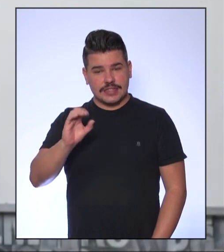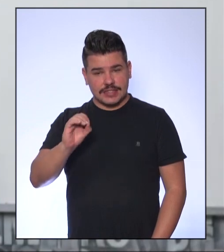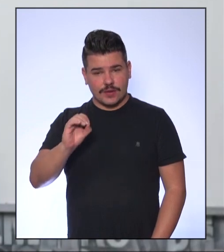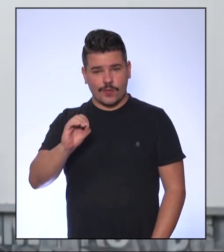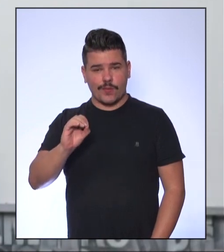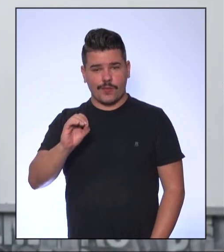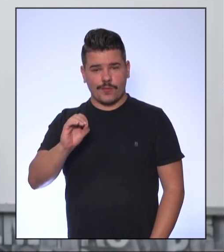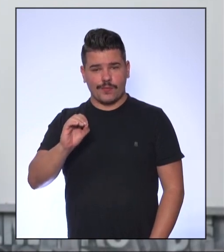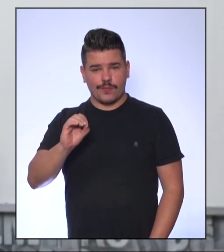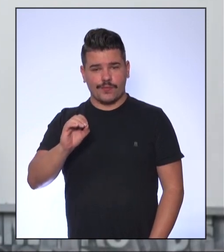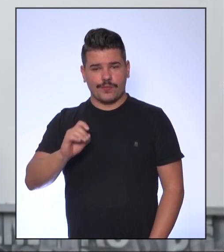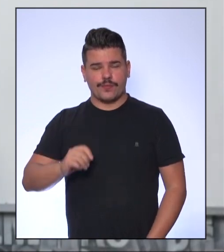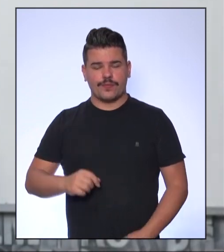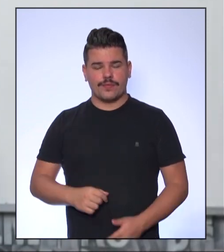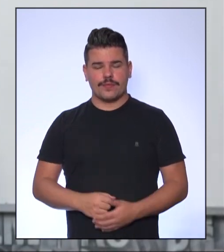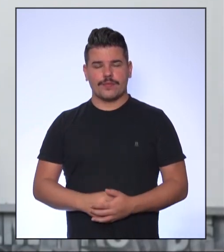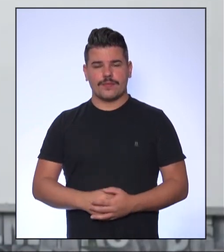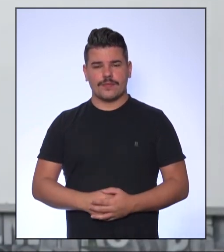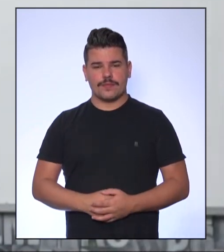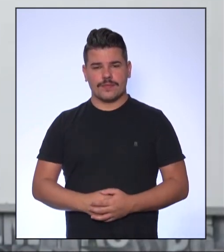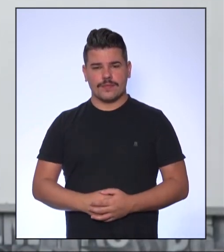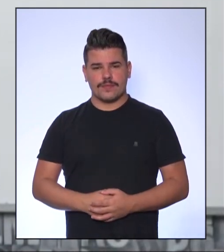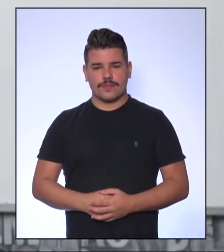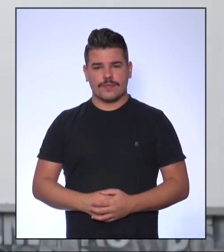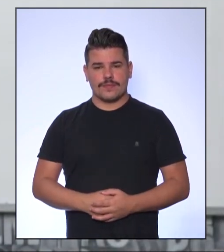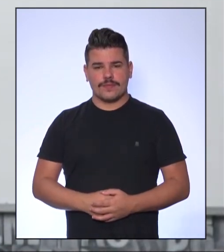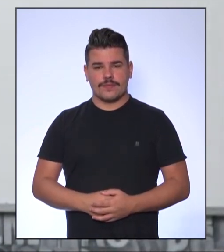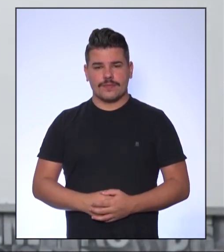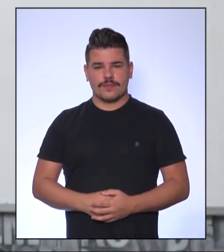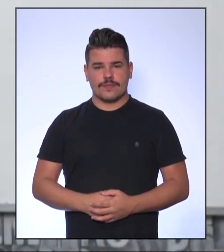do poder.